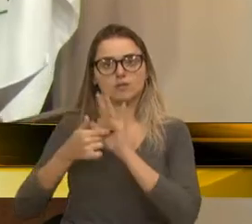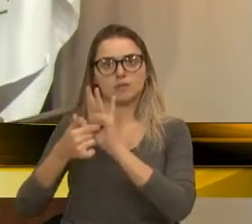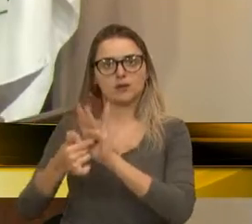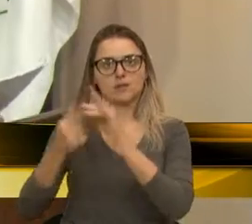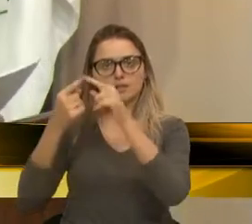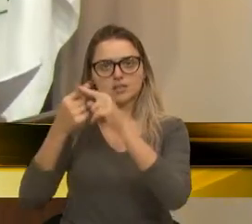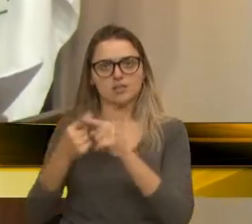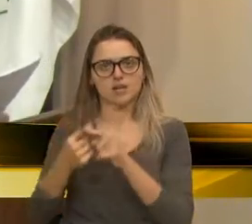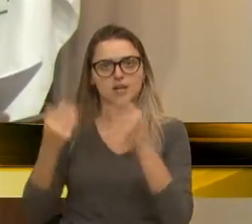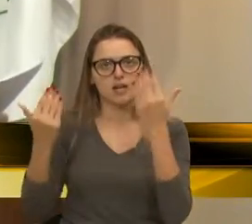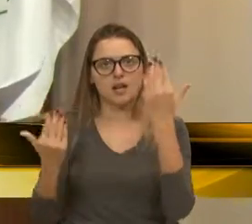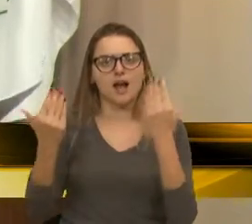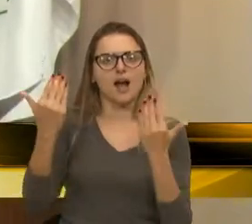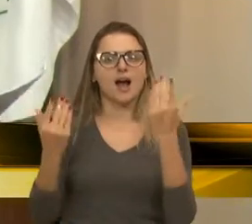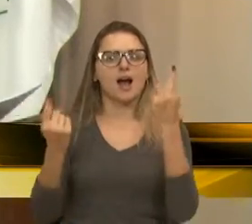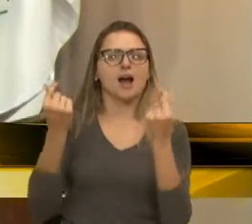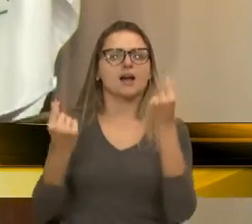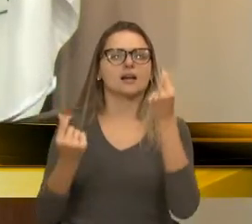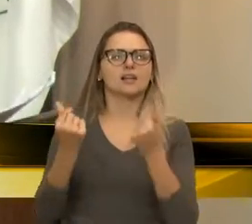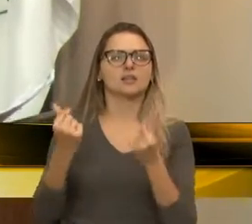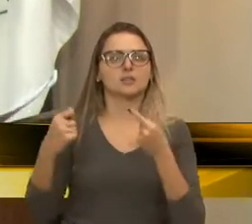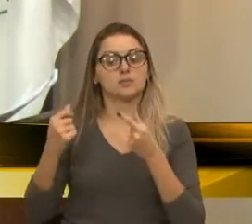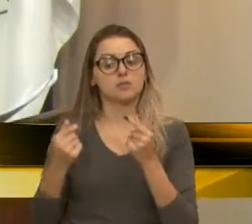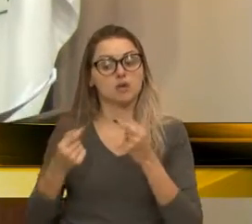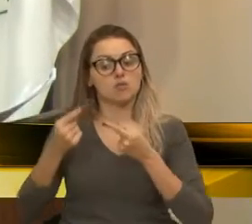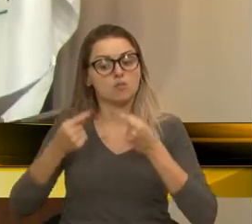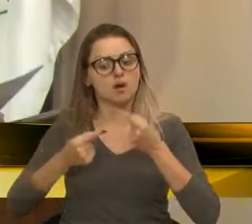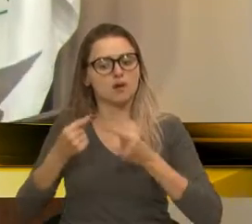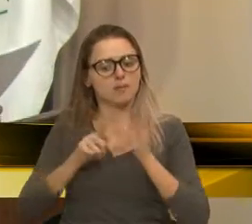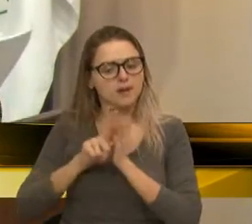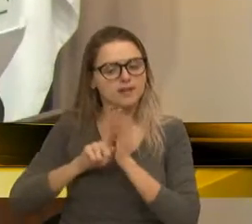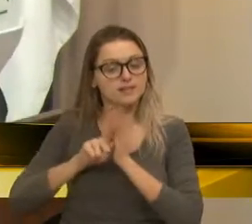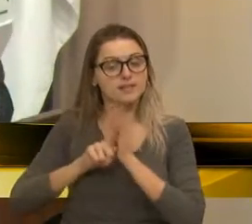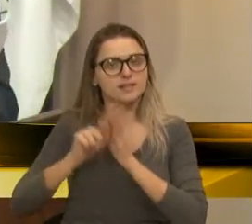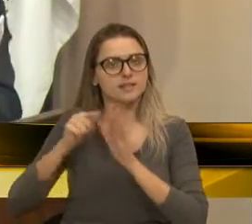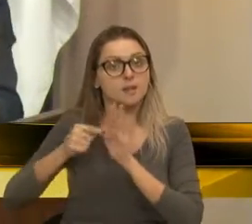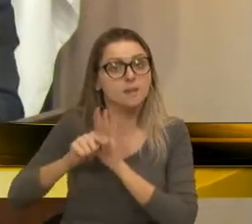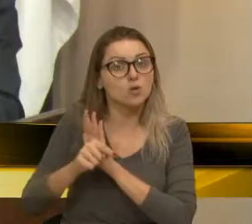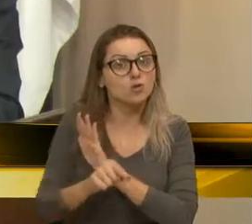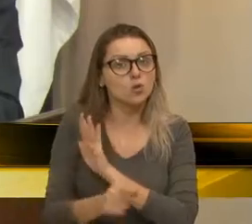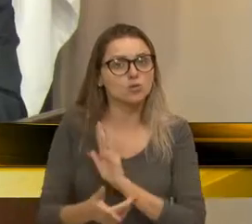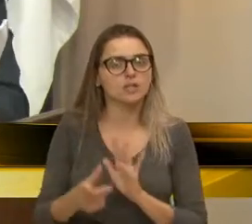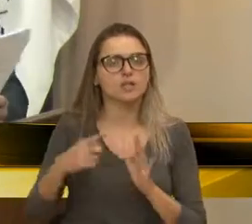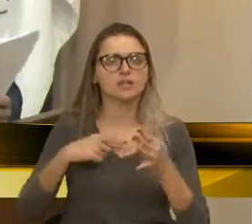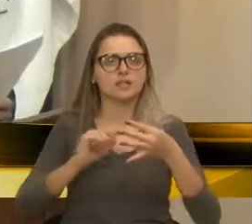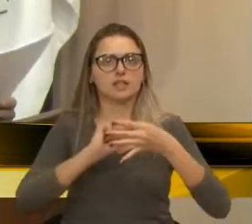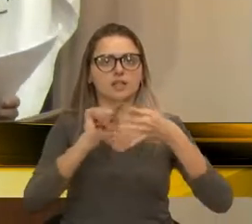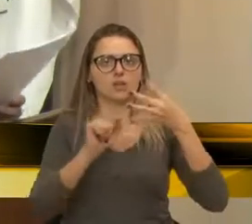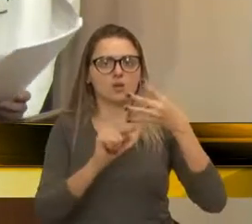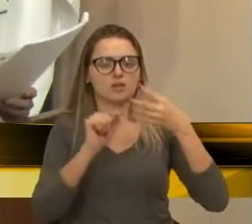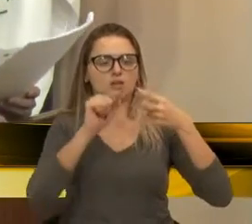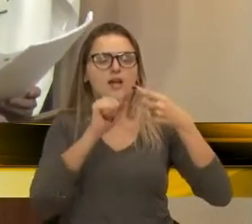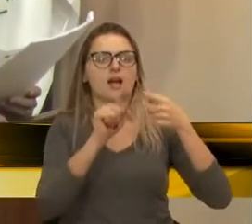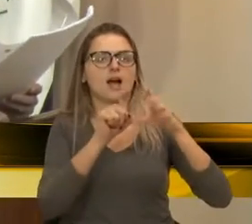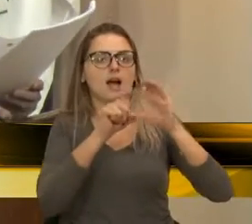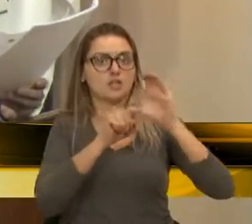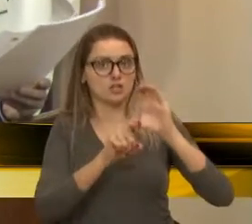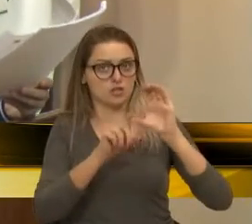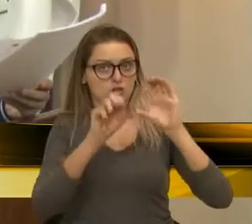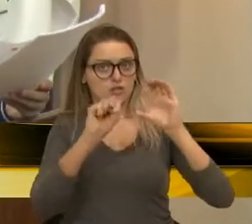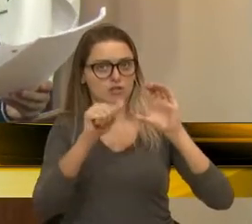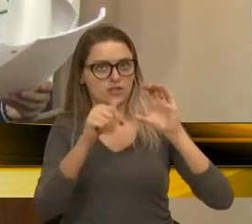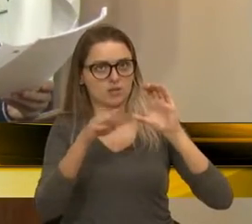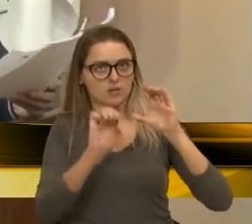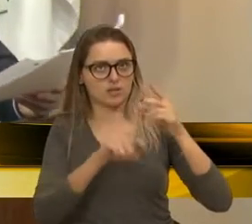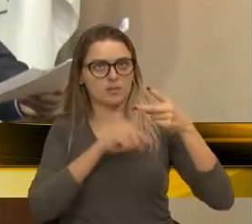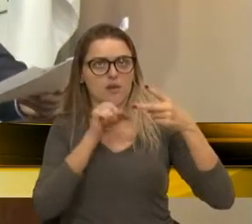licitação e que vão ter que ser objetos de uma análise mais acurada e profunda, 4 itens. A questão da dívida ativa, A